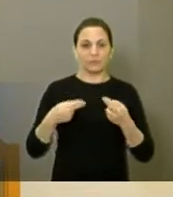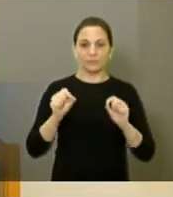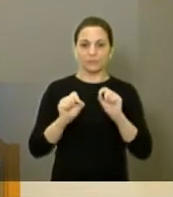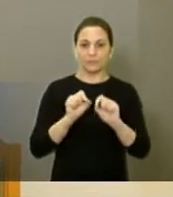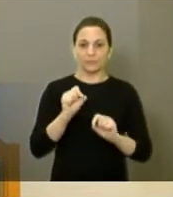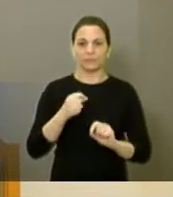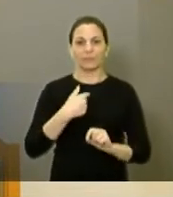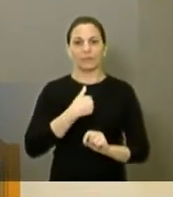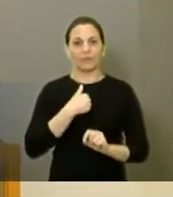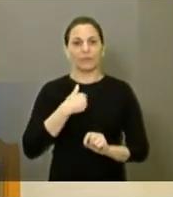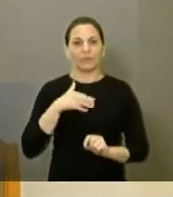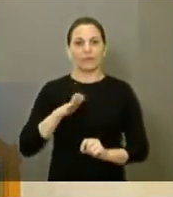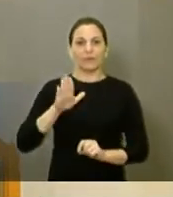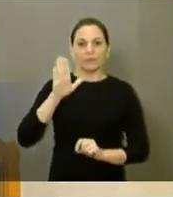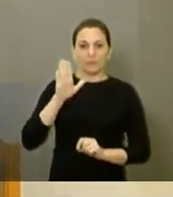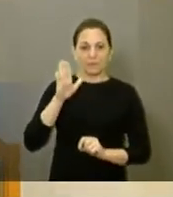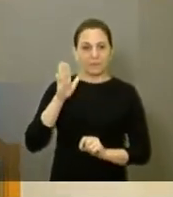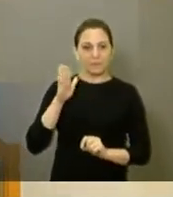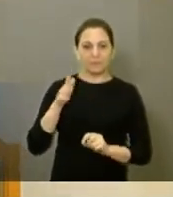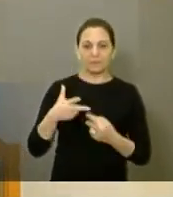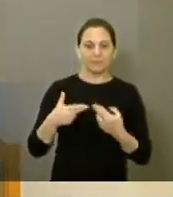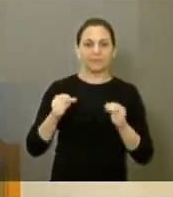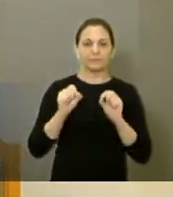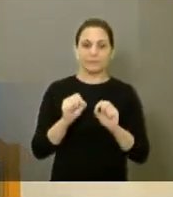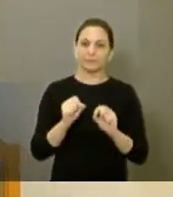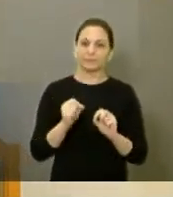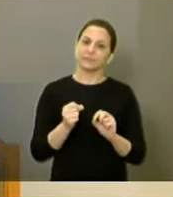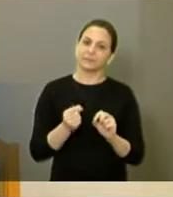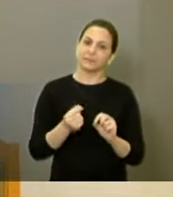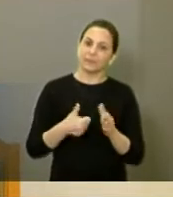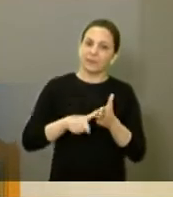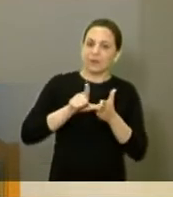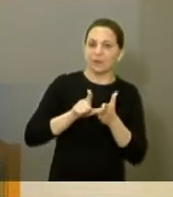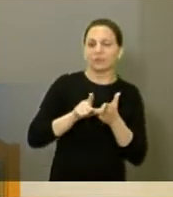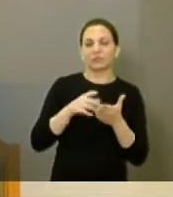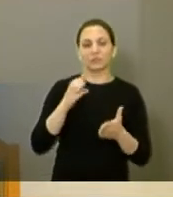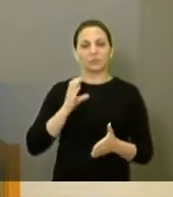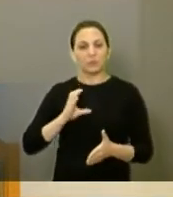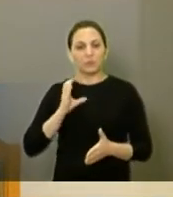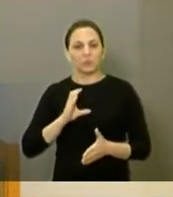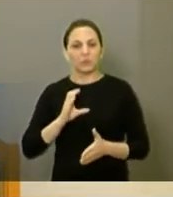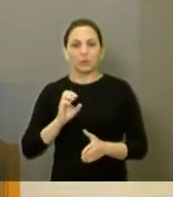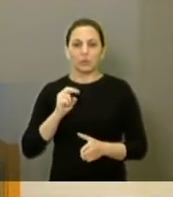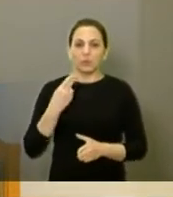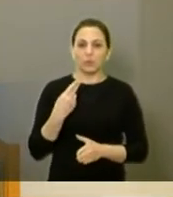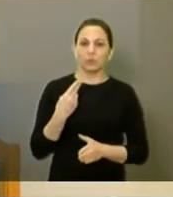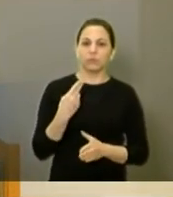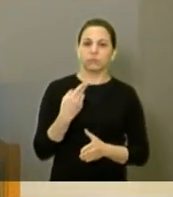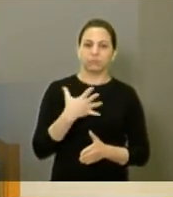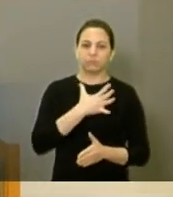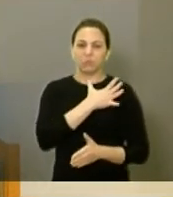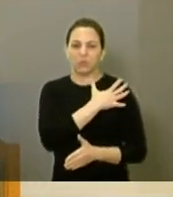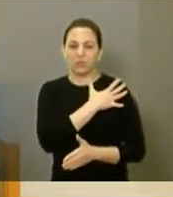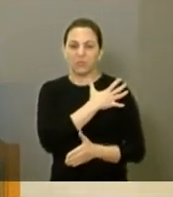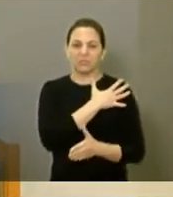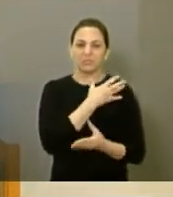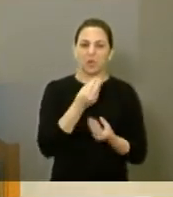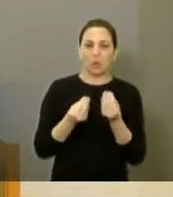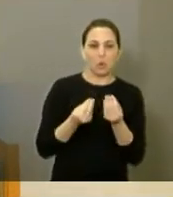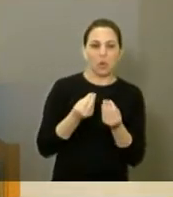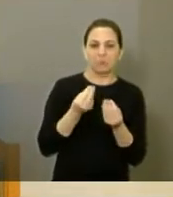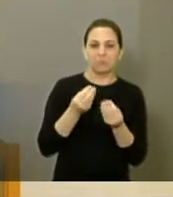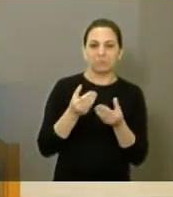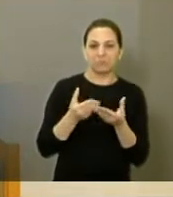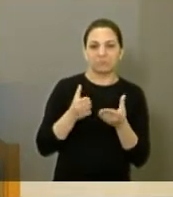nenhuma nenhum julgamento precipitado aqui no que se refere à postura ea conduta das autoridades policiais aqui de araraquara